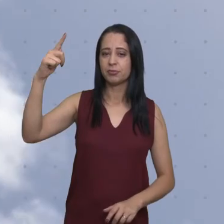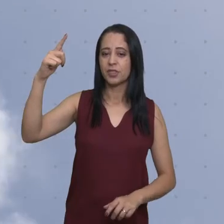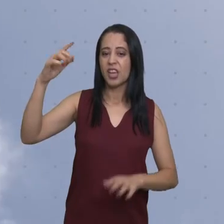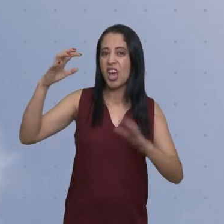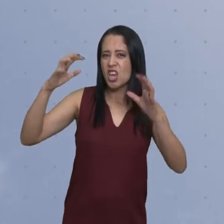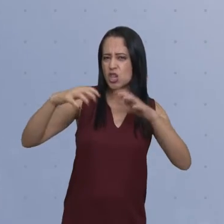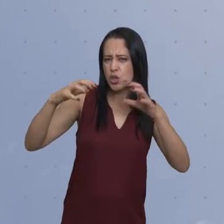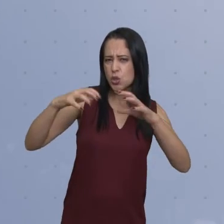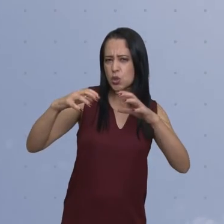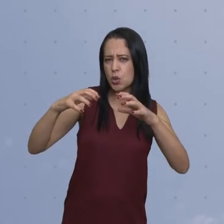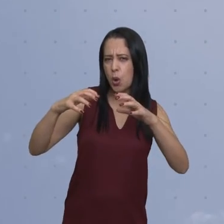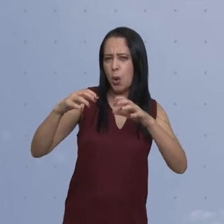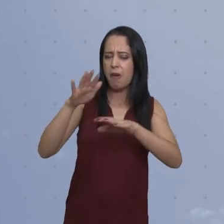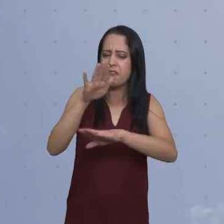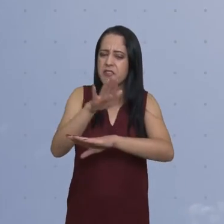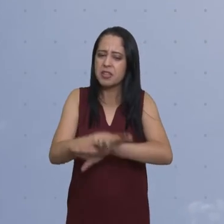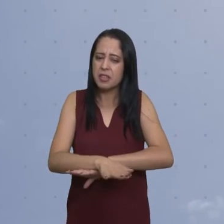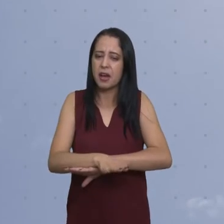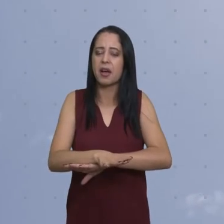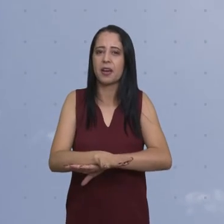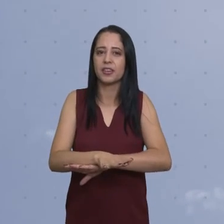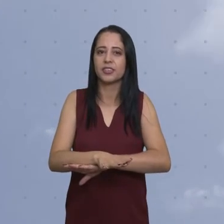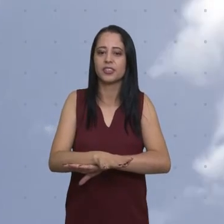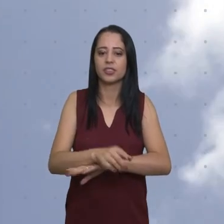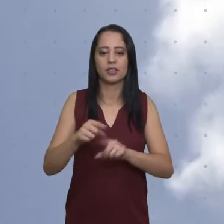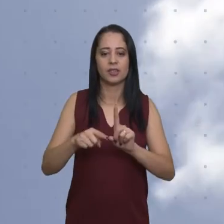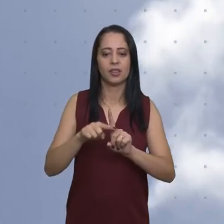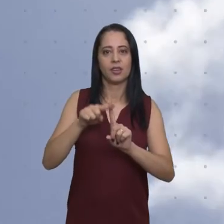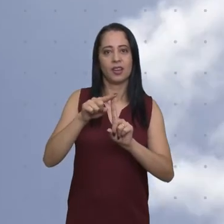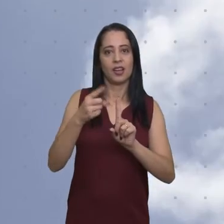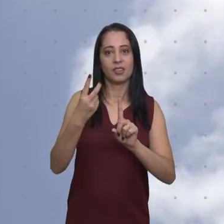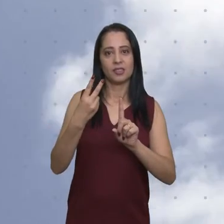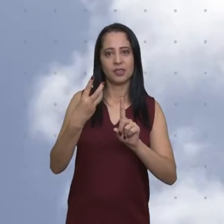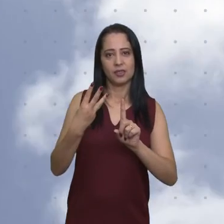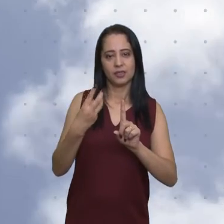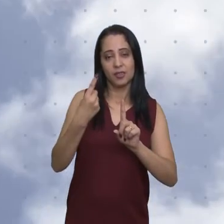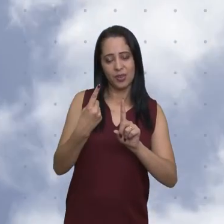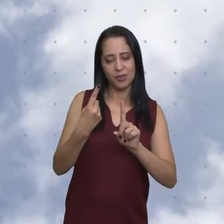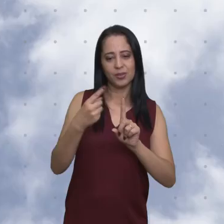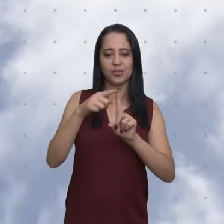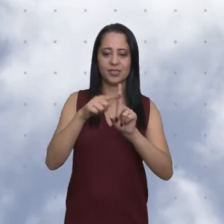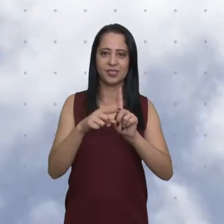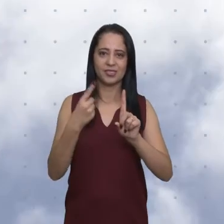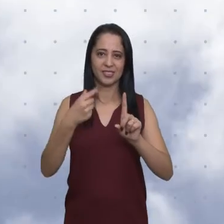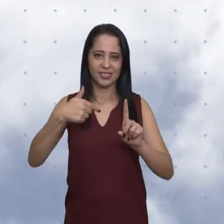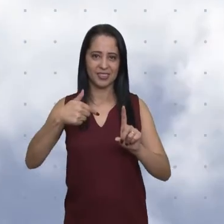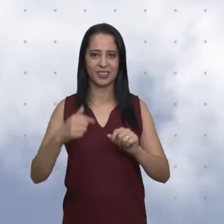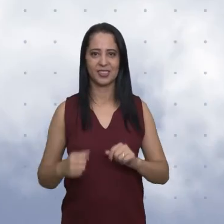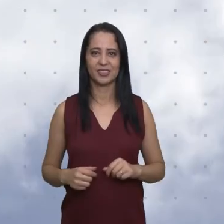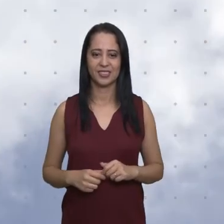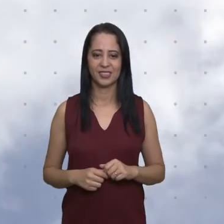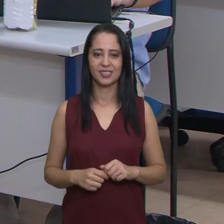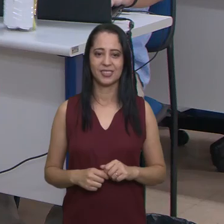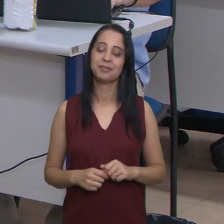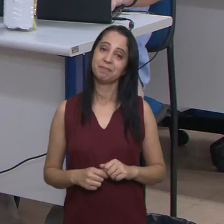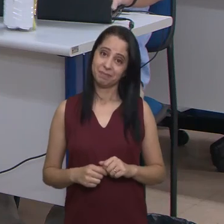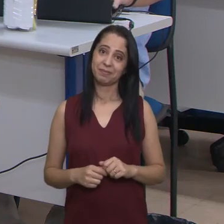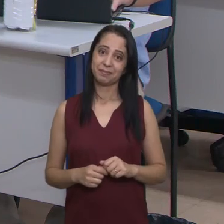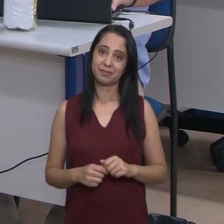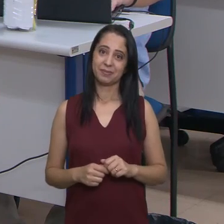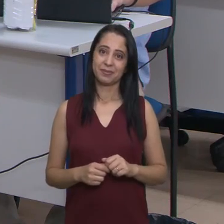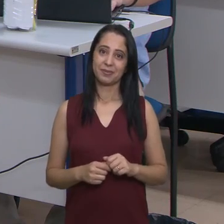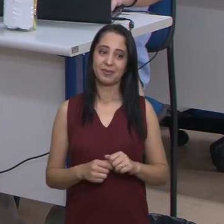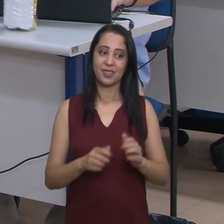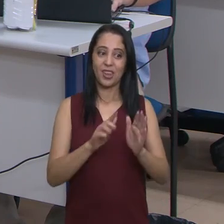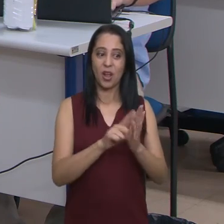o dia e deve chover a partir do fim da tarde. Máxima de 31 graus, mínima 17. E a gente